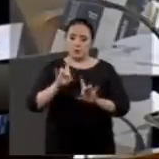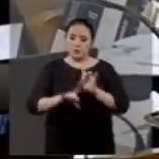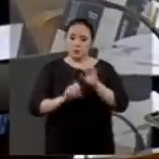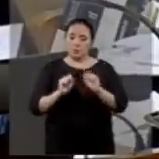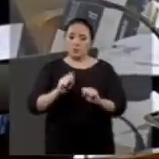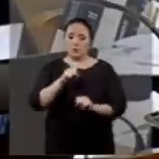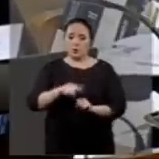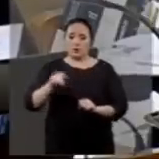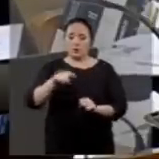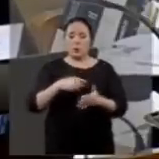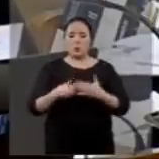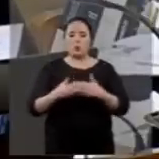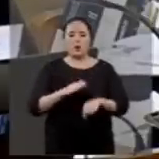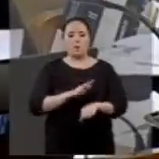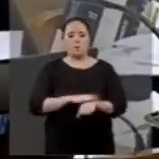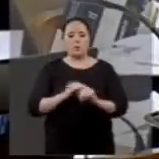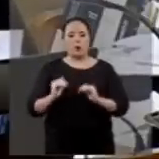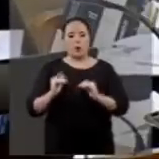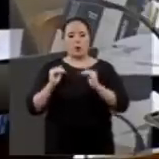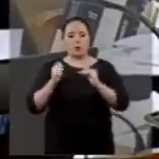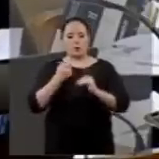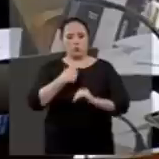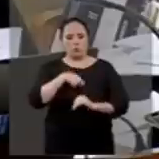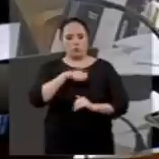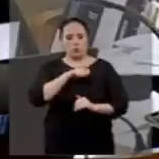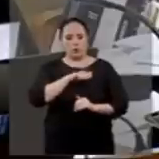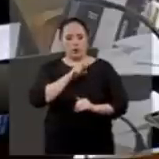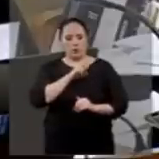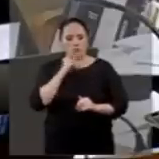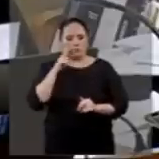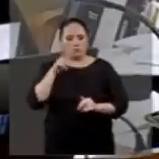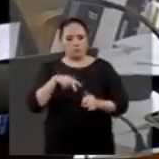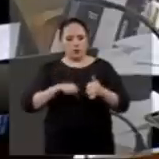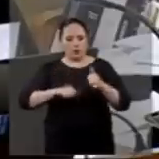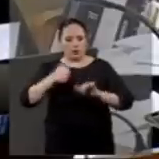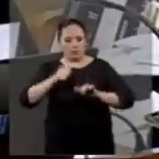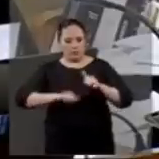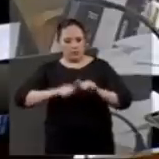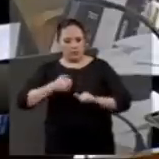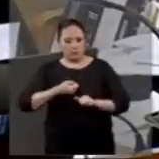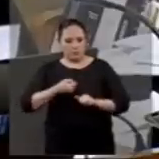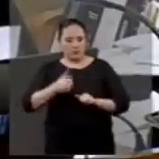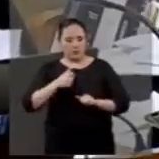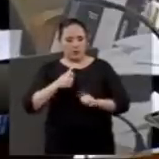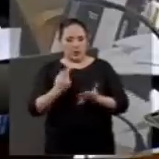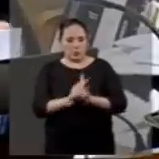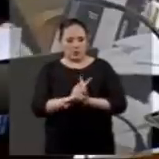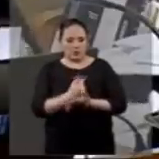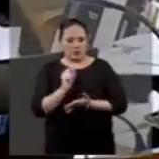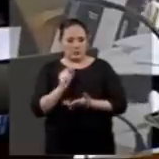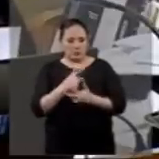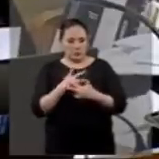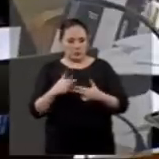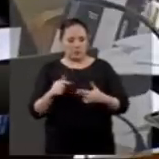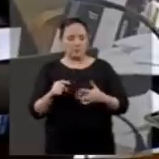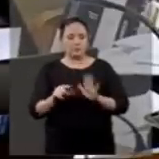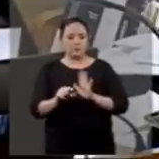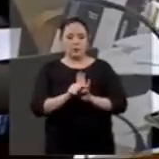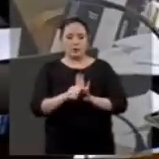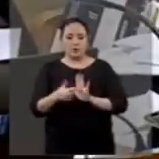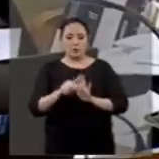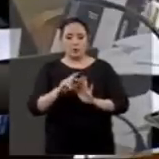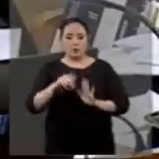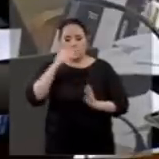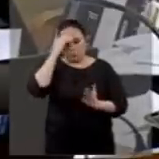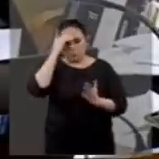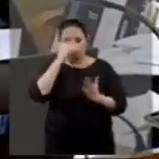cancelado a qualquer tempo pela autoridade concedente se, após sua concessão, ocorrer um dos seguintes fatos. Inciso segundo, não